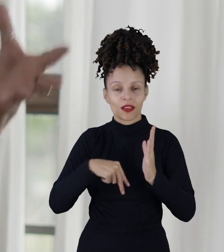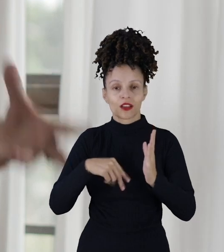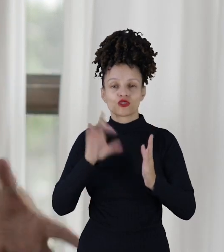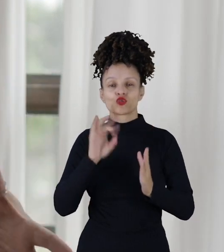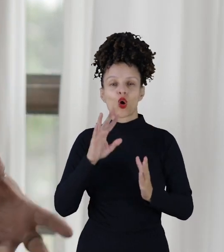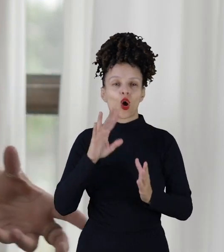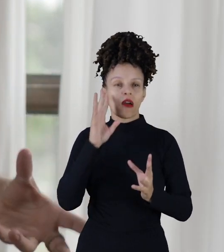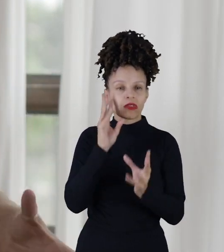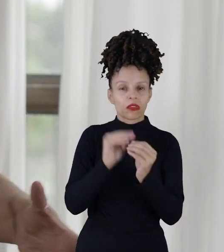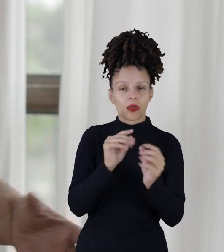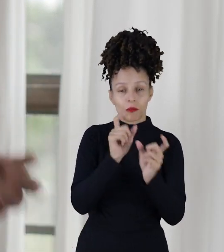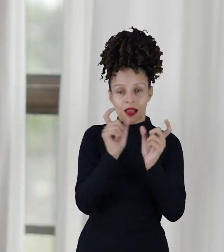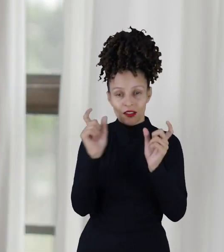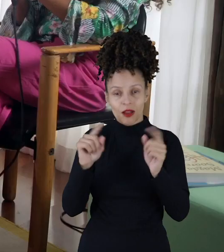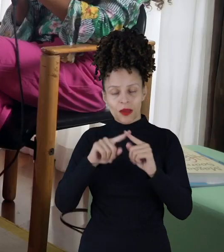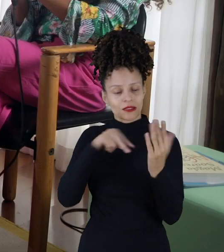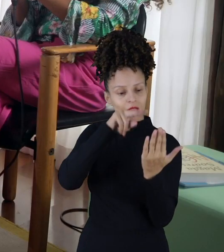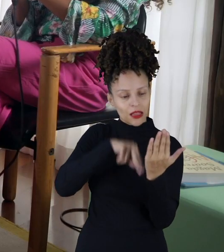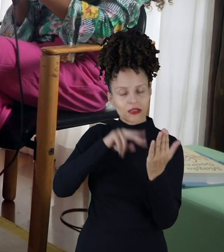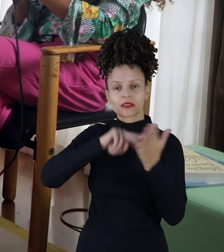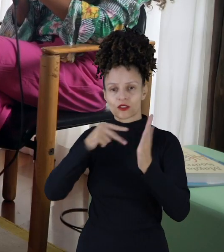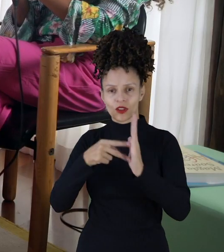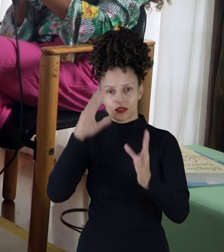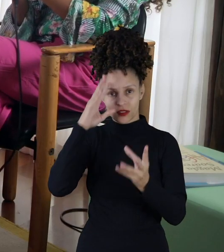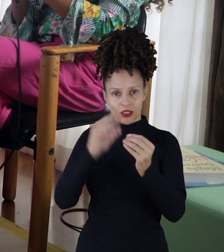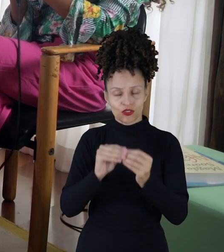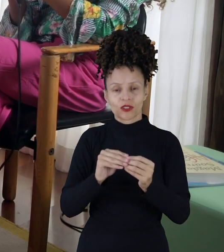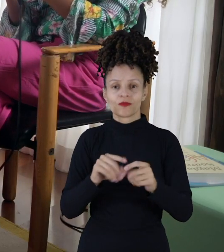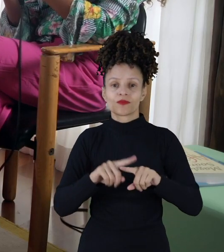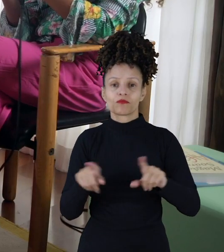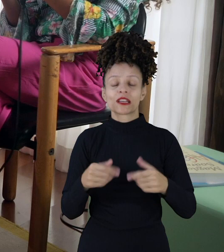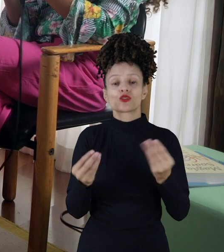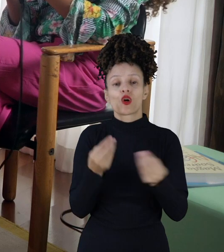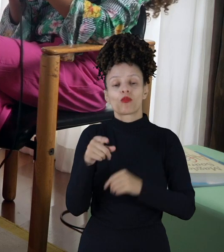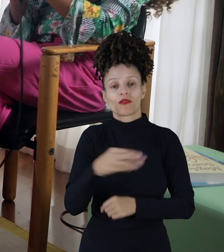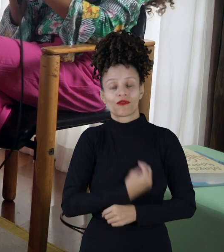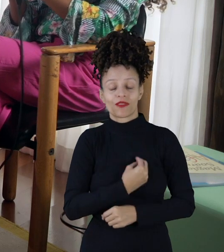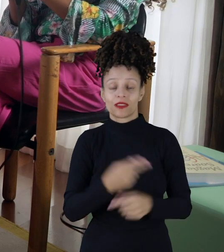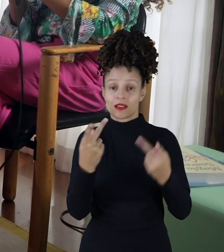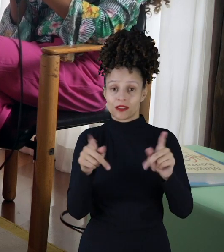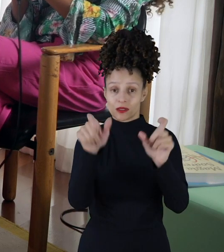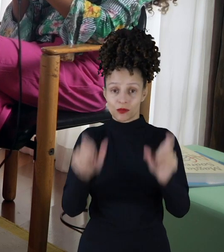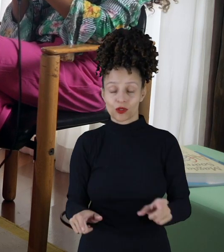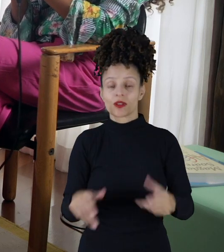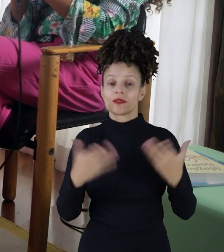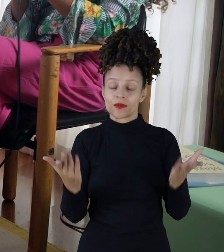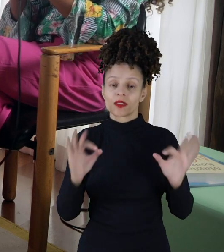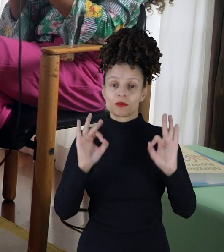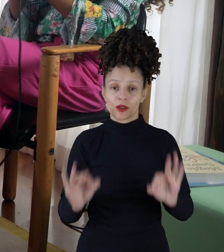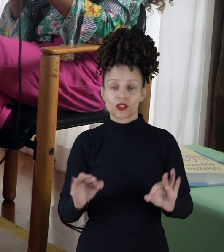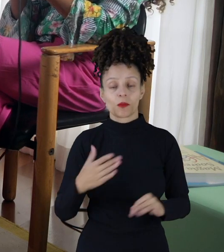ler, e não só decodificar palavras, mas atribuir sentido ao que está vendo, a gente empobrece demais a vida dessa pessoa, né?